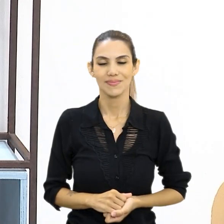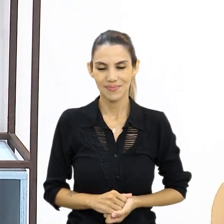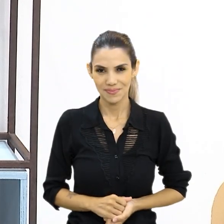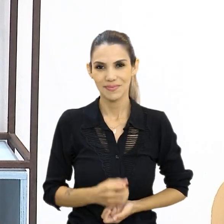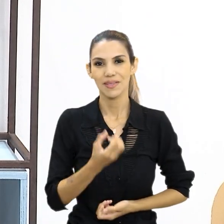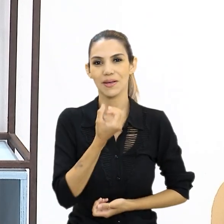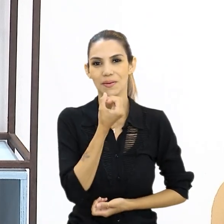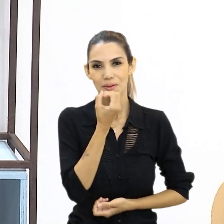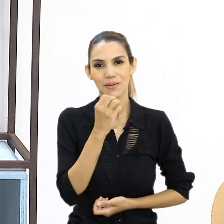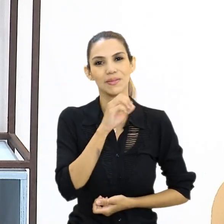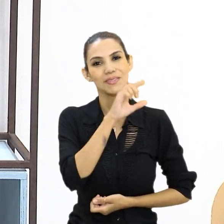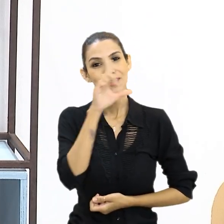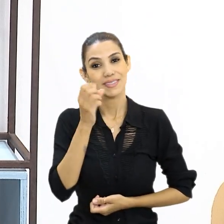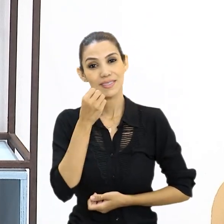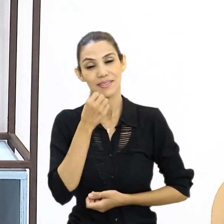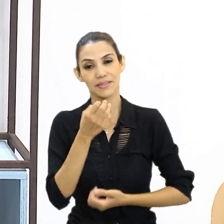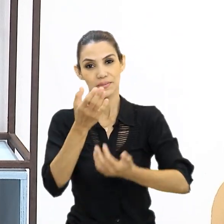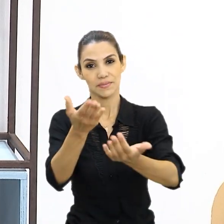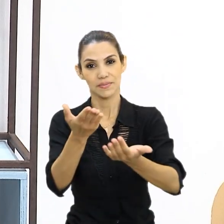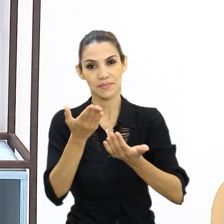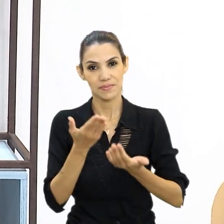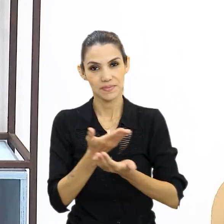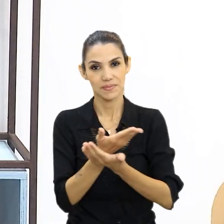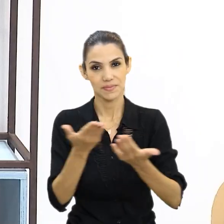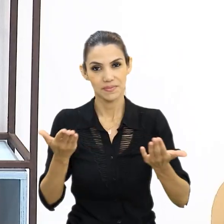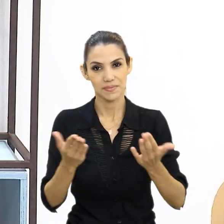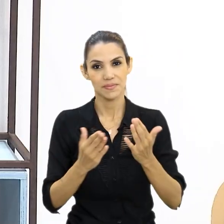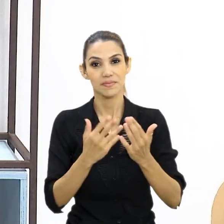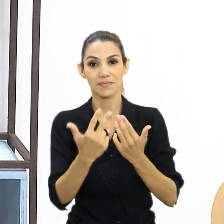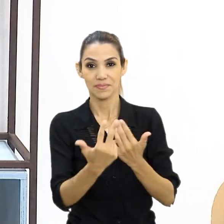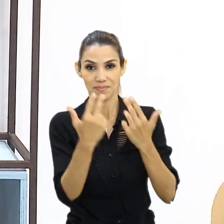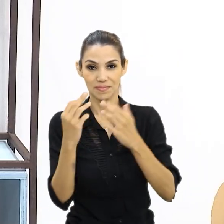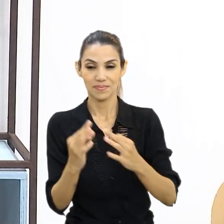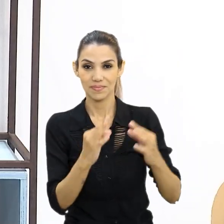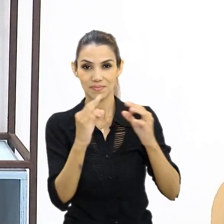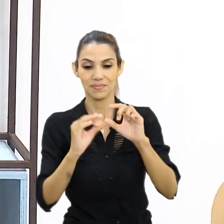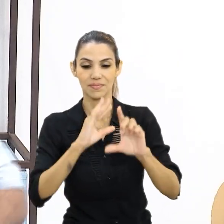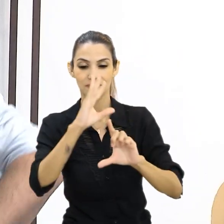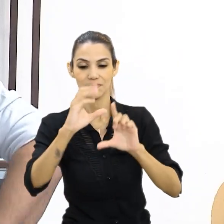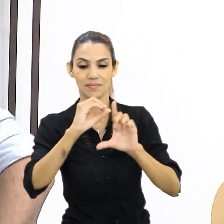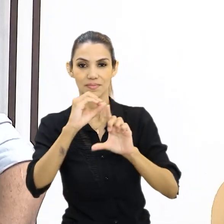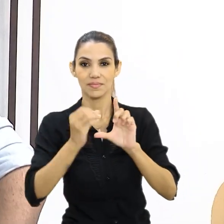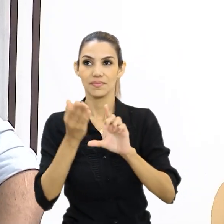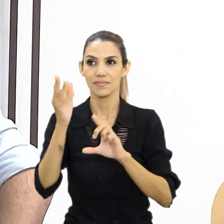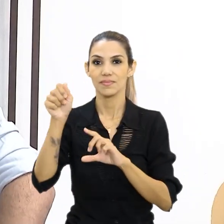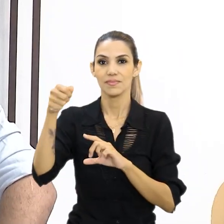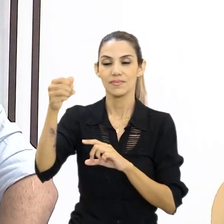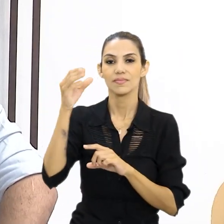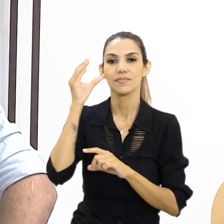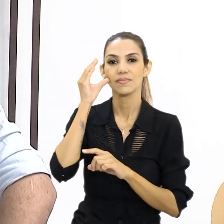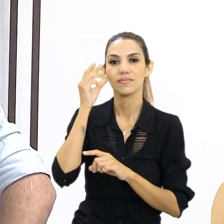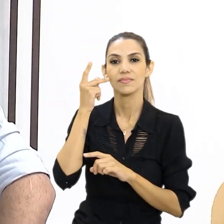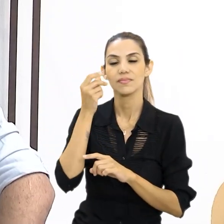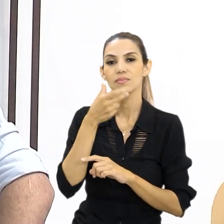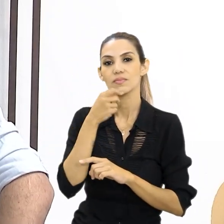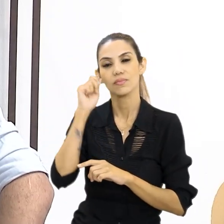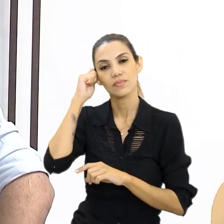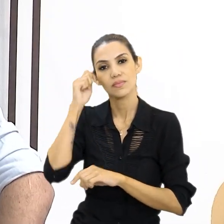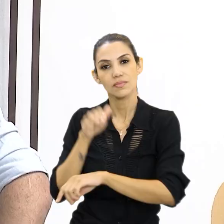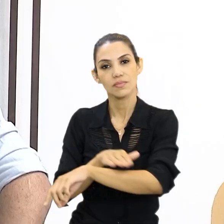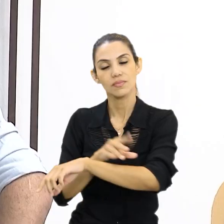Opa, bom dia, seja bem-vinda, seja bem-vindo ao Mundo UFG. Eu sou Cássio Neves, um homem negro de pele parda, com